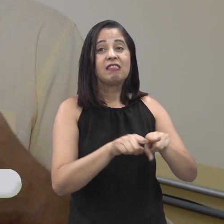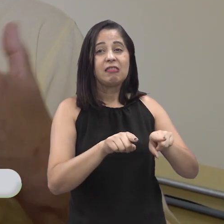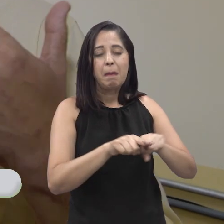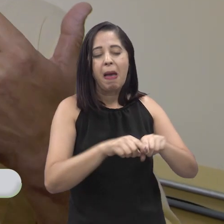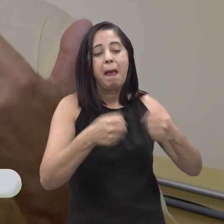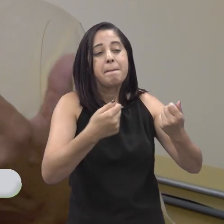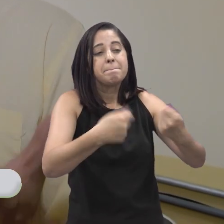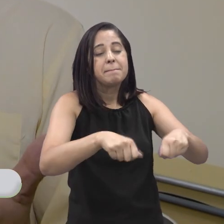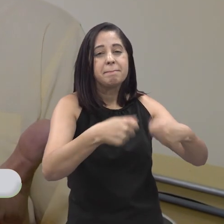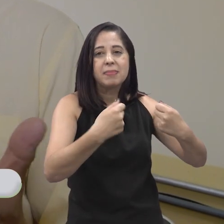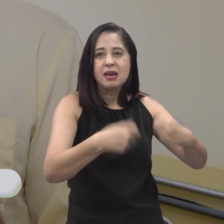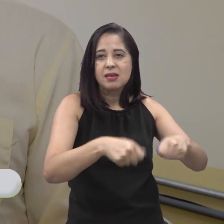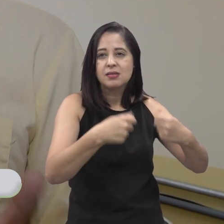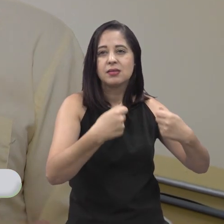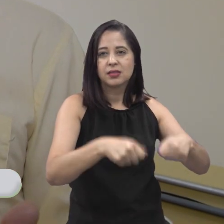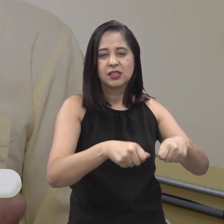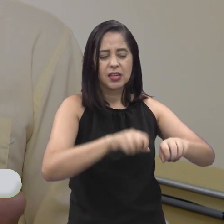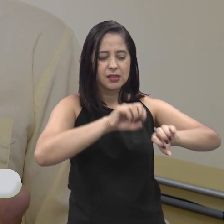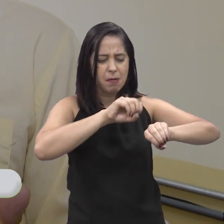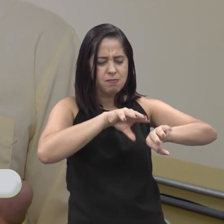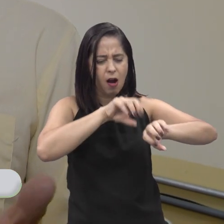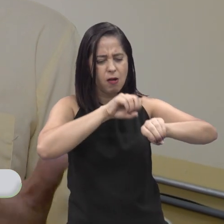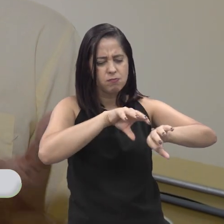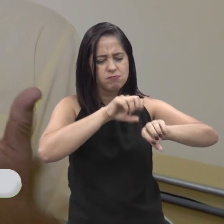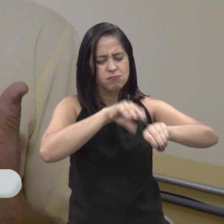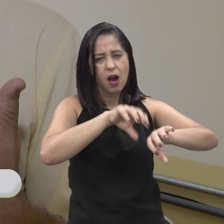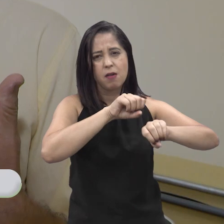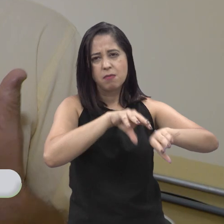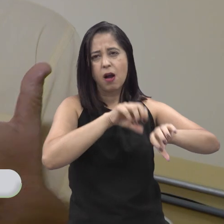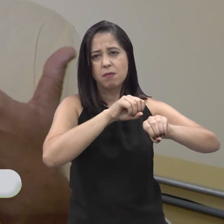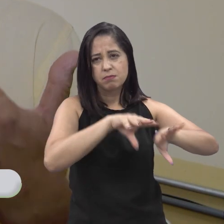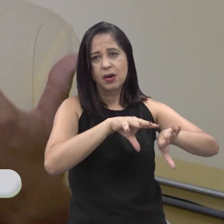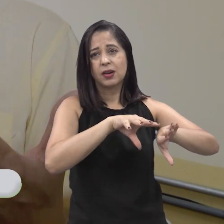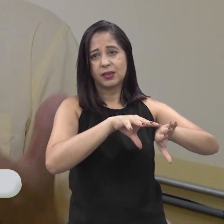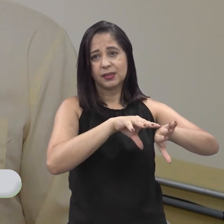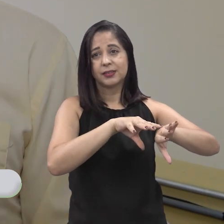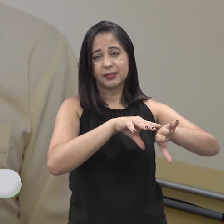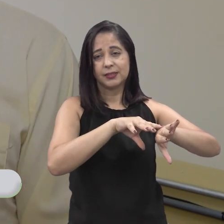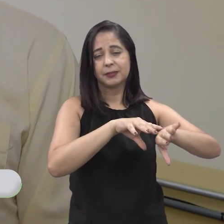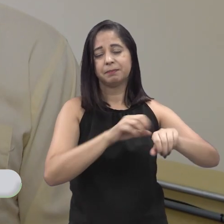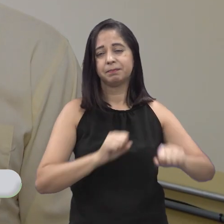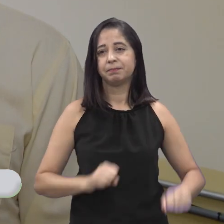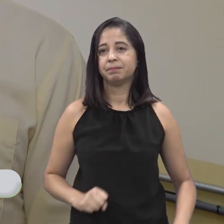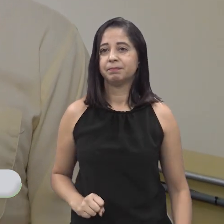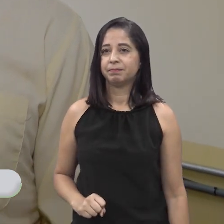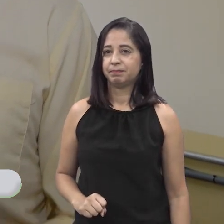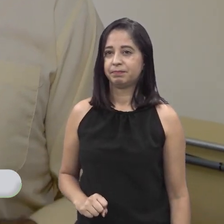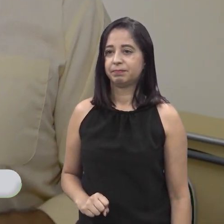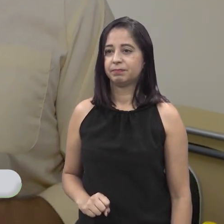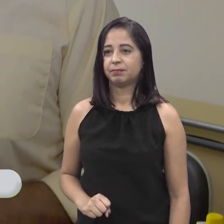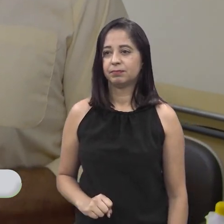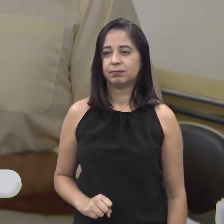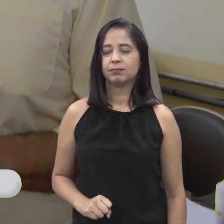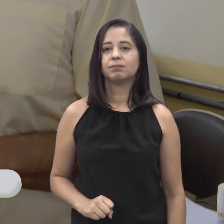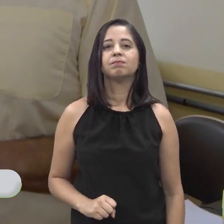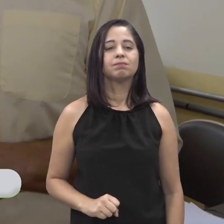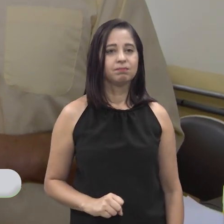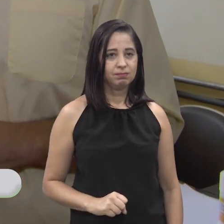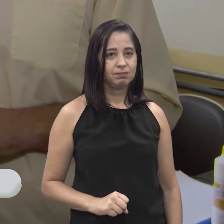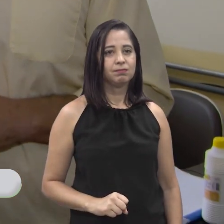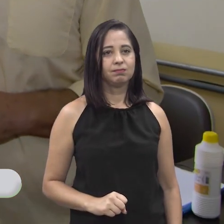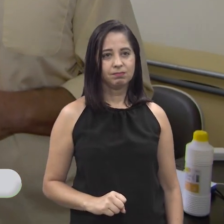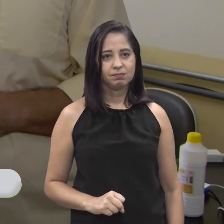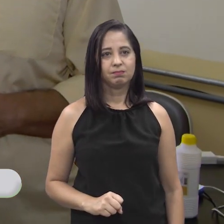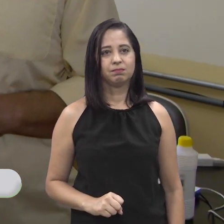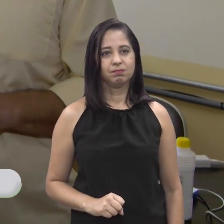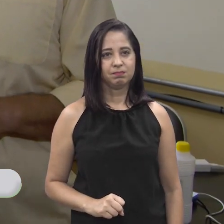uma forma muito mais ampla essas relações do que significa o indivíduo viver com dignidade. E qual é o tamanho do impacto